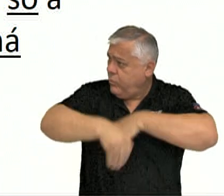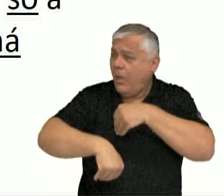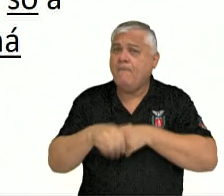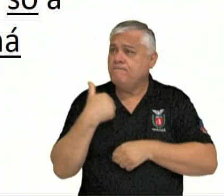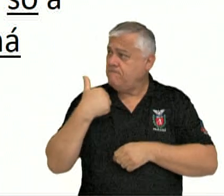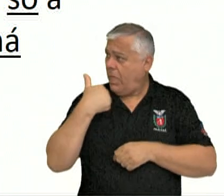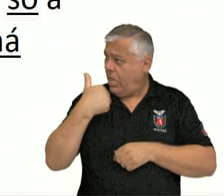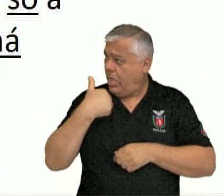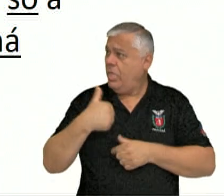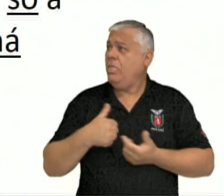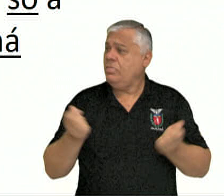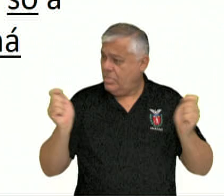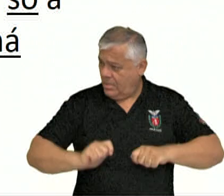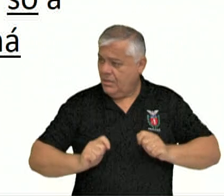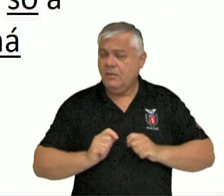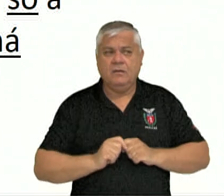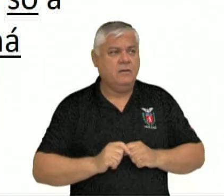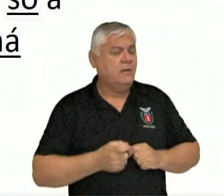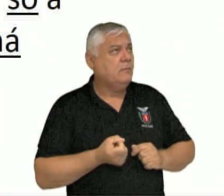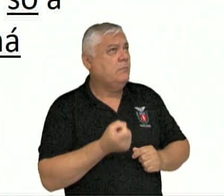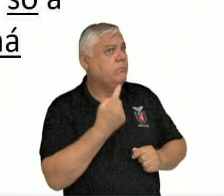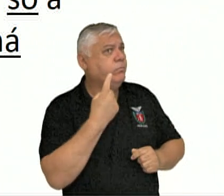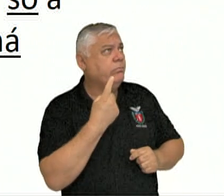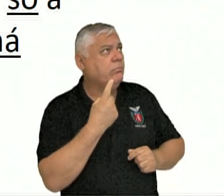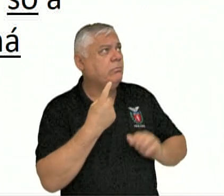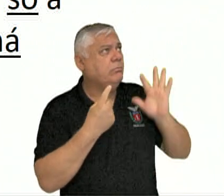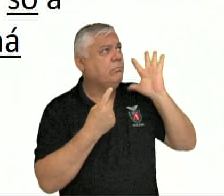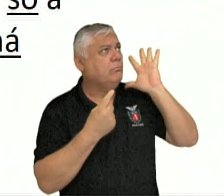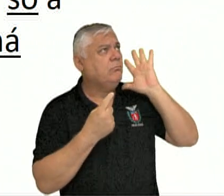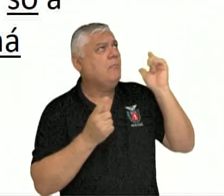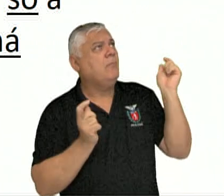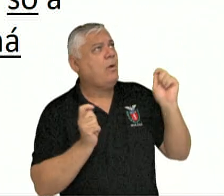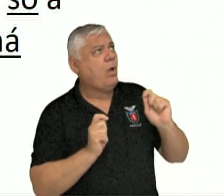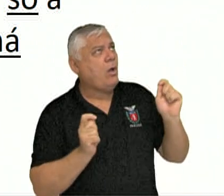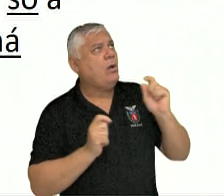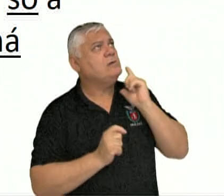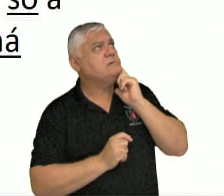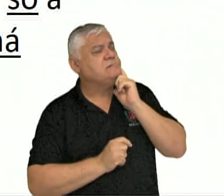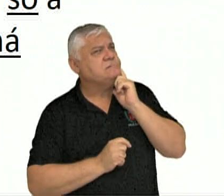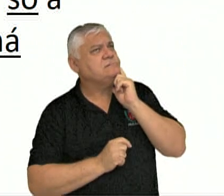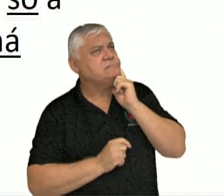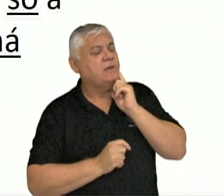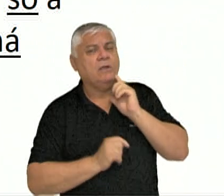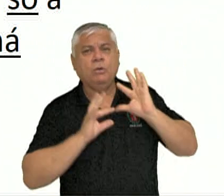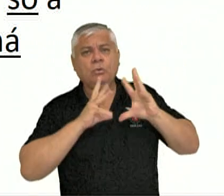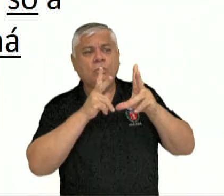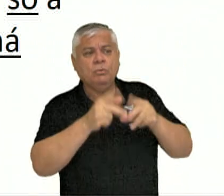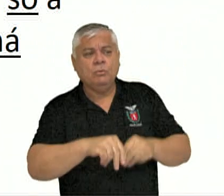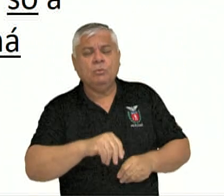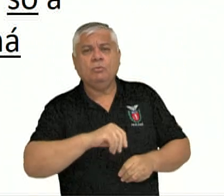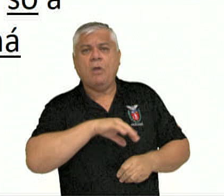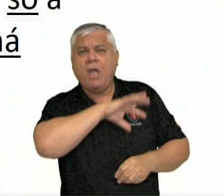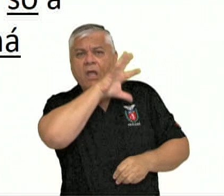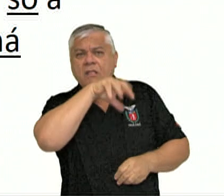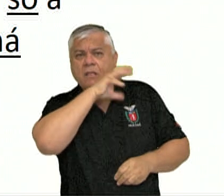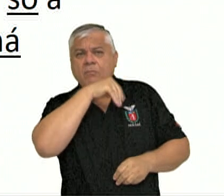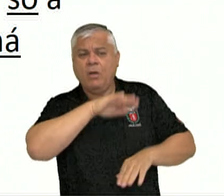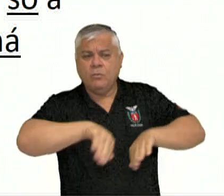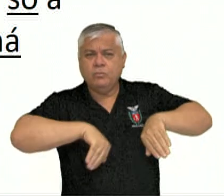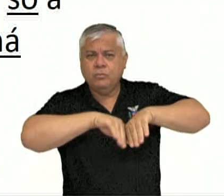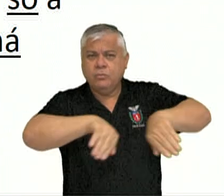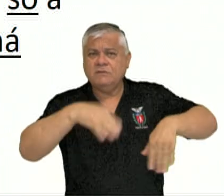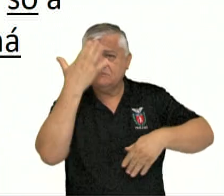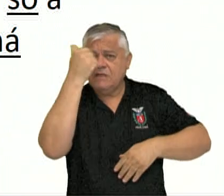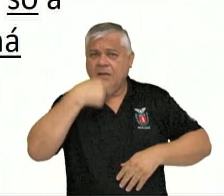bem. Oscar respondia pensativo: pode ser. Todos os bichos sabem nadar, só a gente